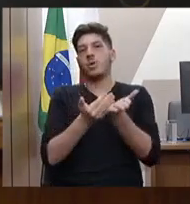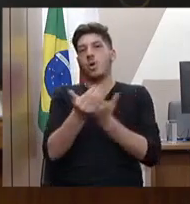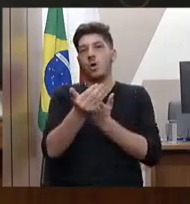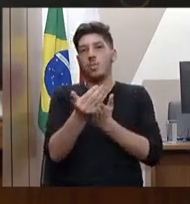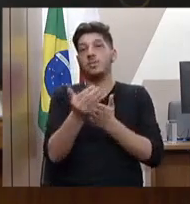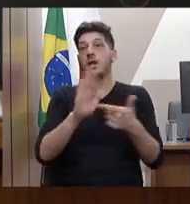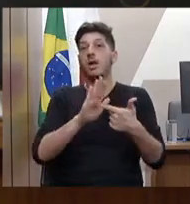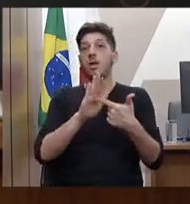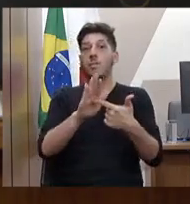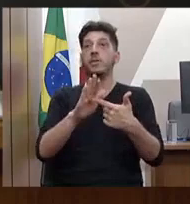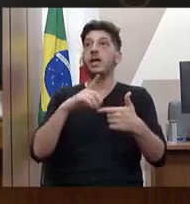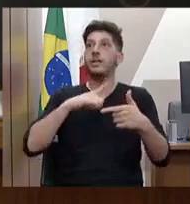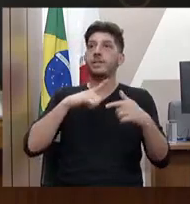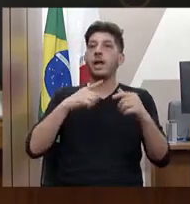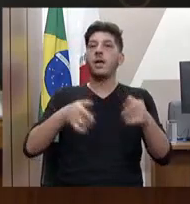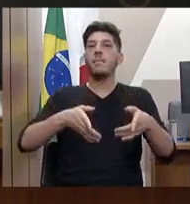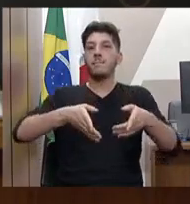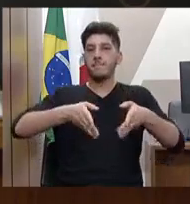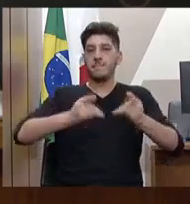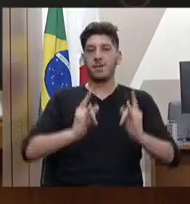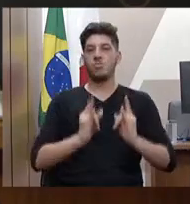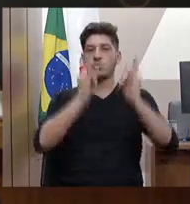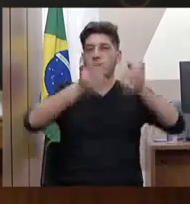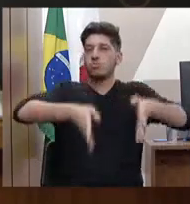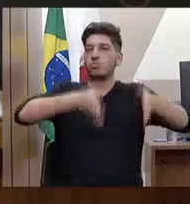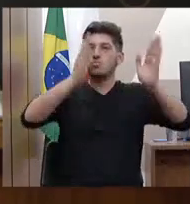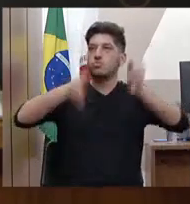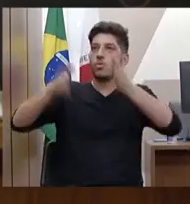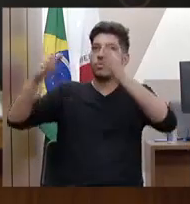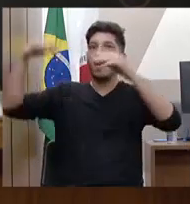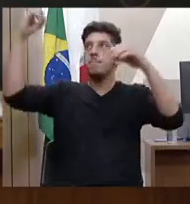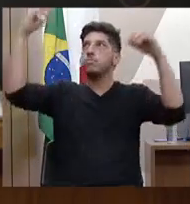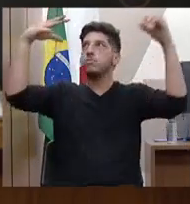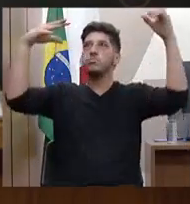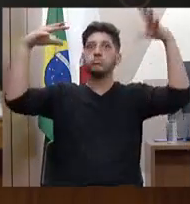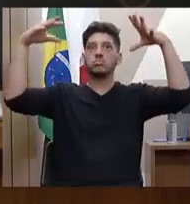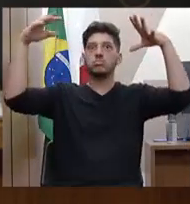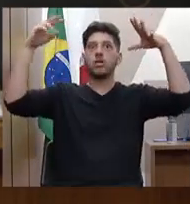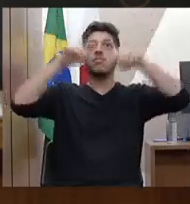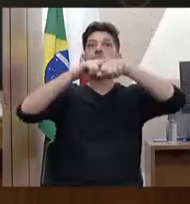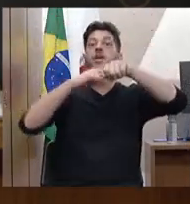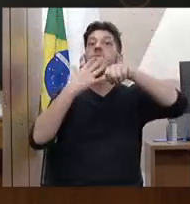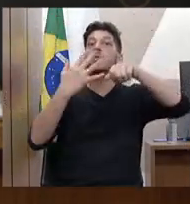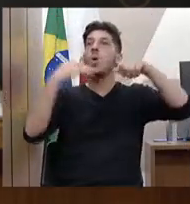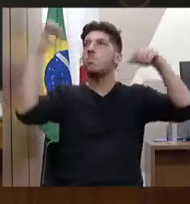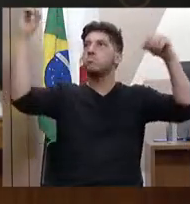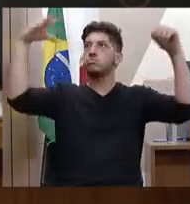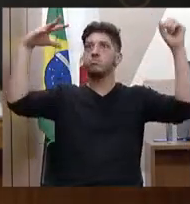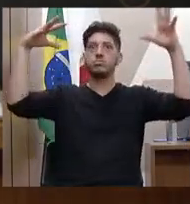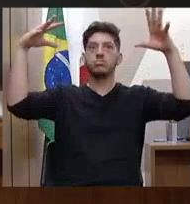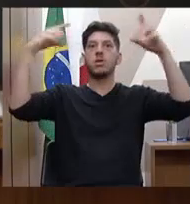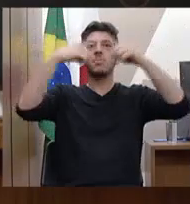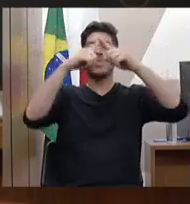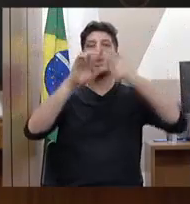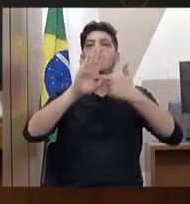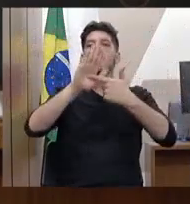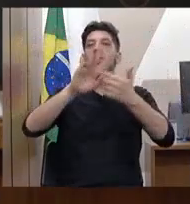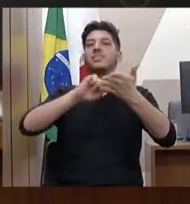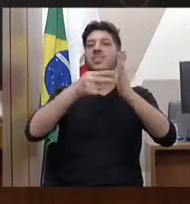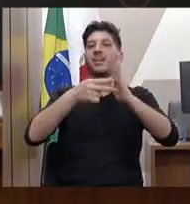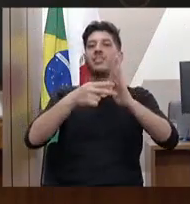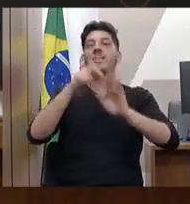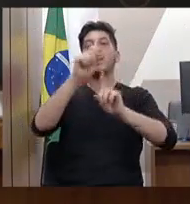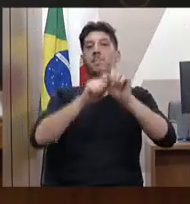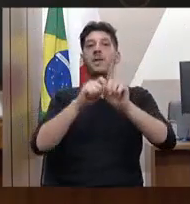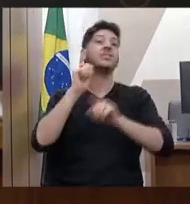luzes nos prédios na forma verde né a partir do agora do dia primário do dia primeiro de maio que